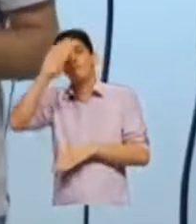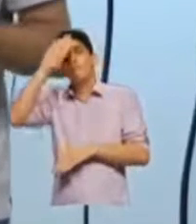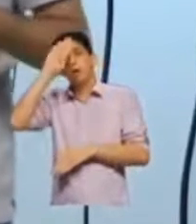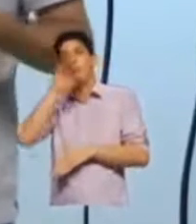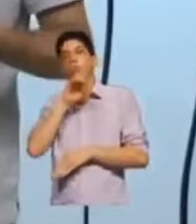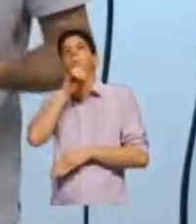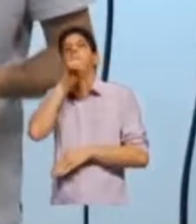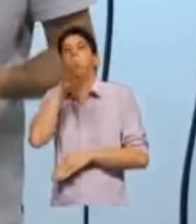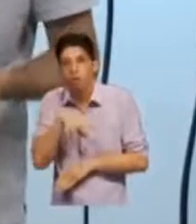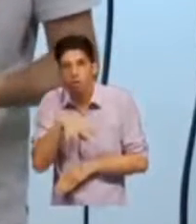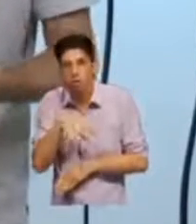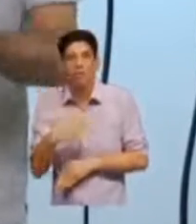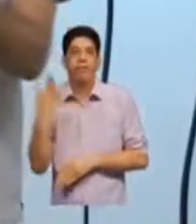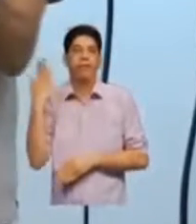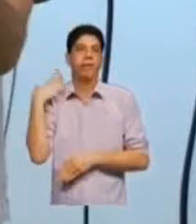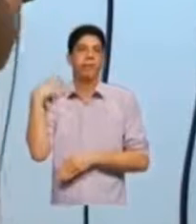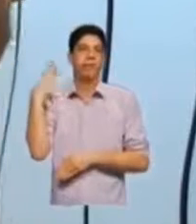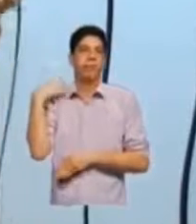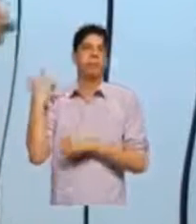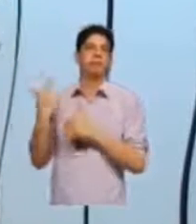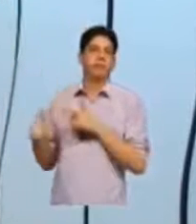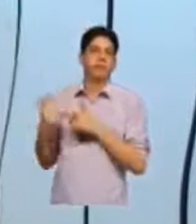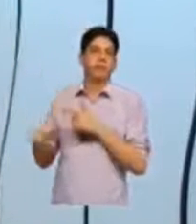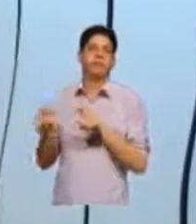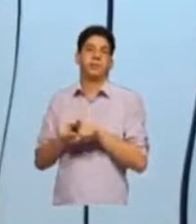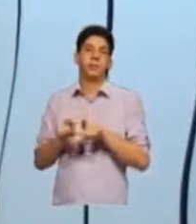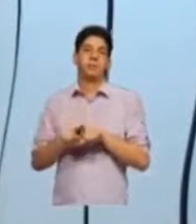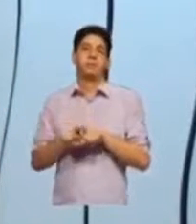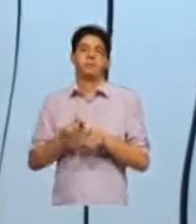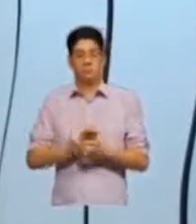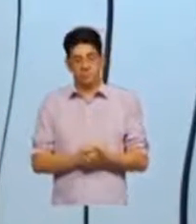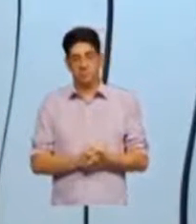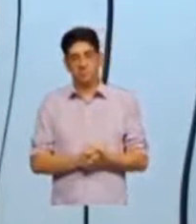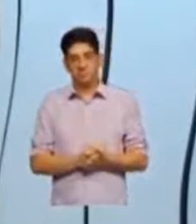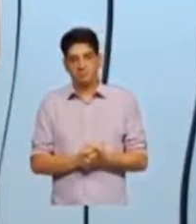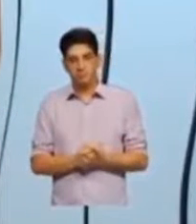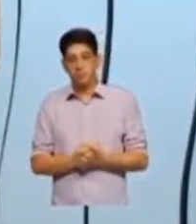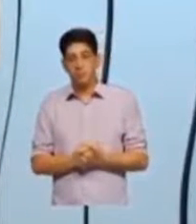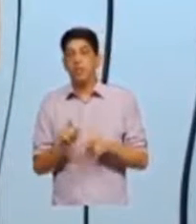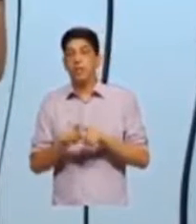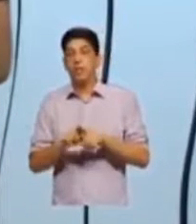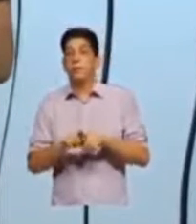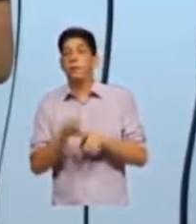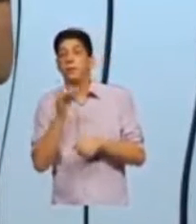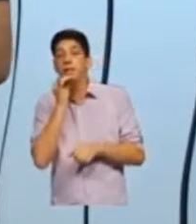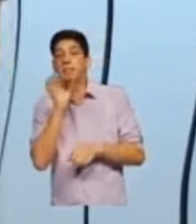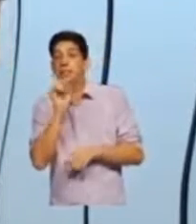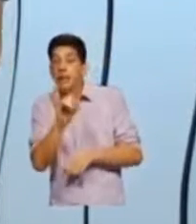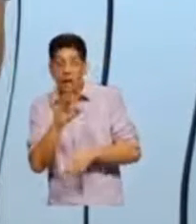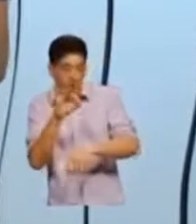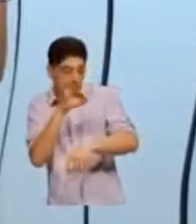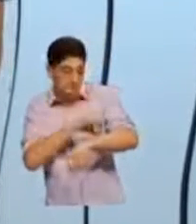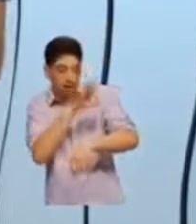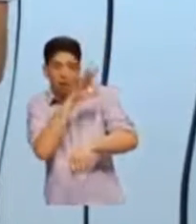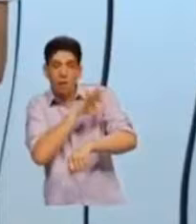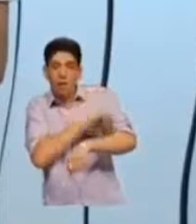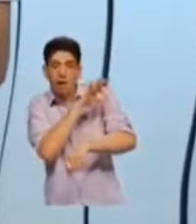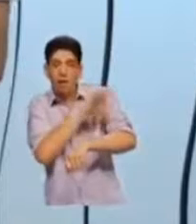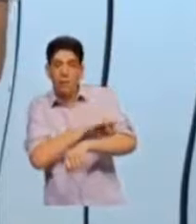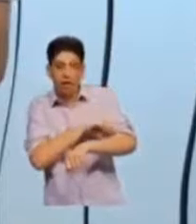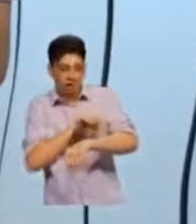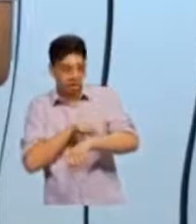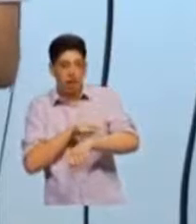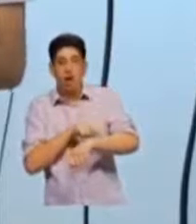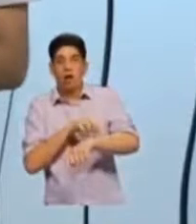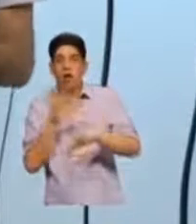pulmonares, além do local onde ocorreu as picadas das pulgas ficarem